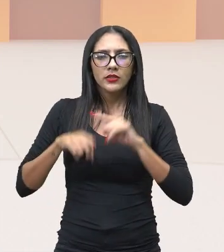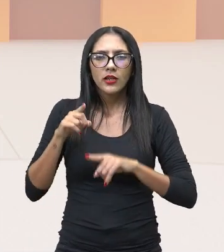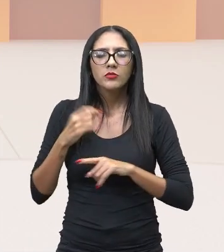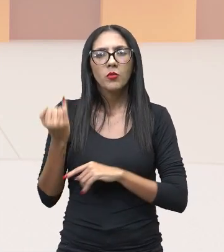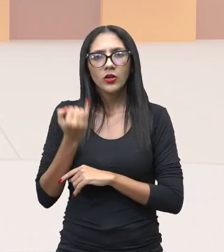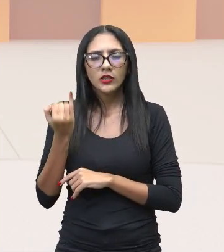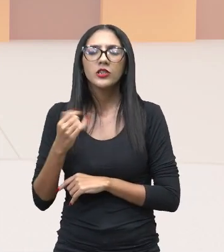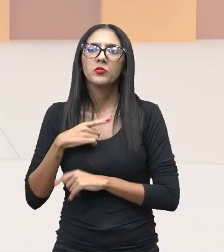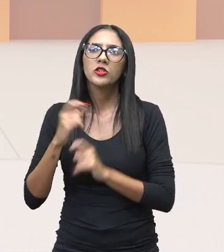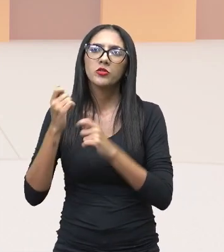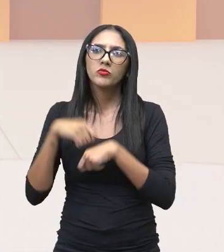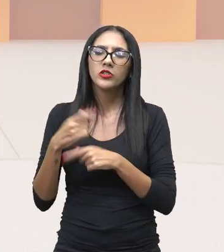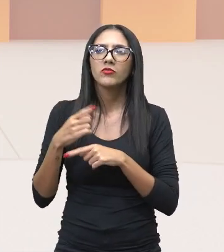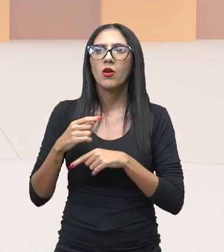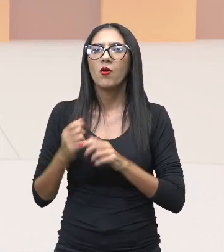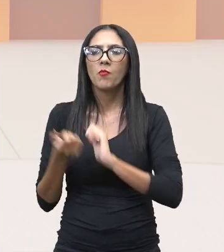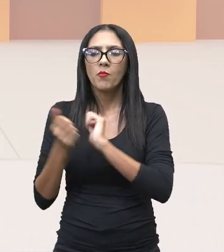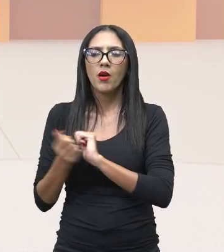gerada